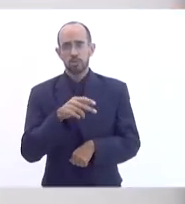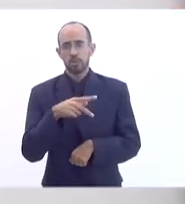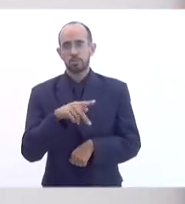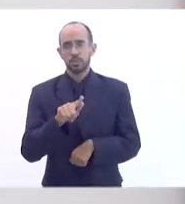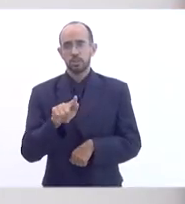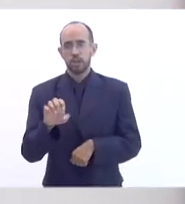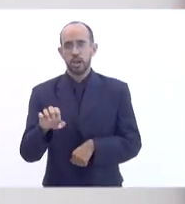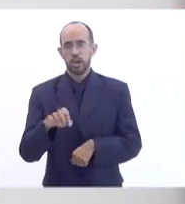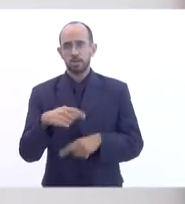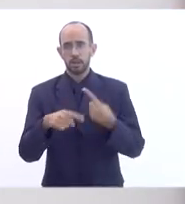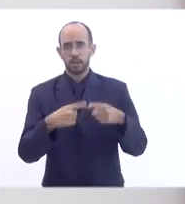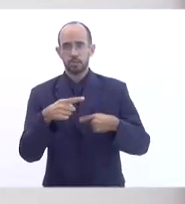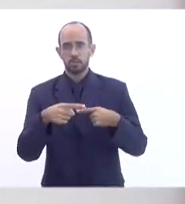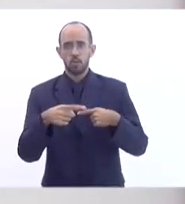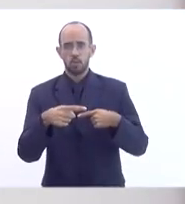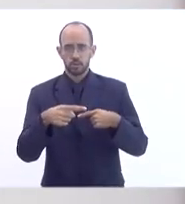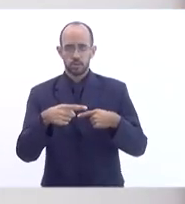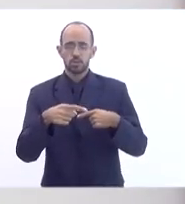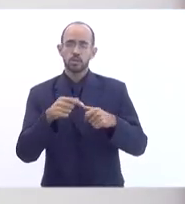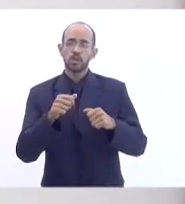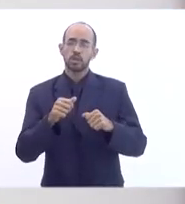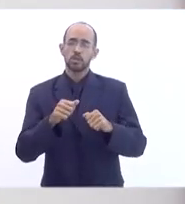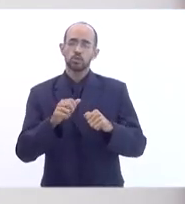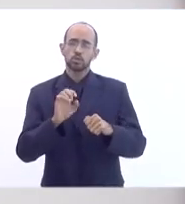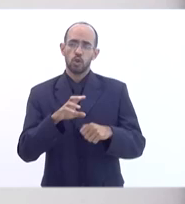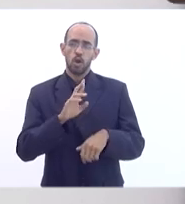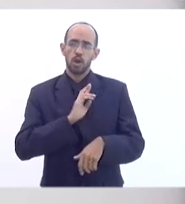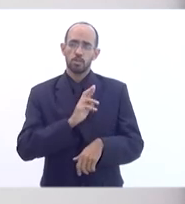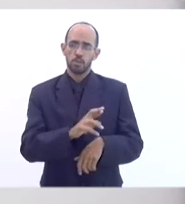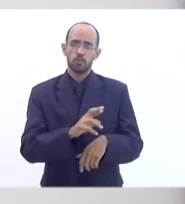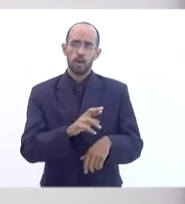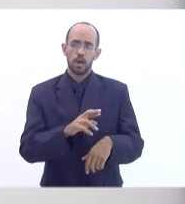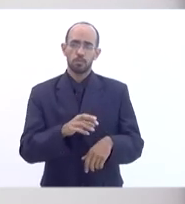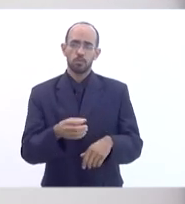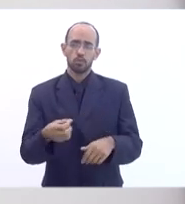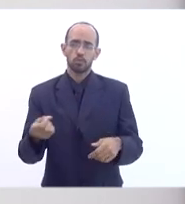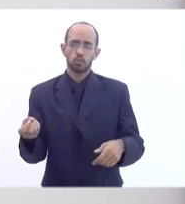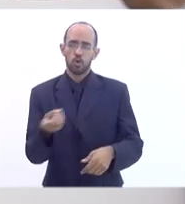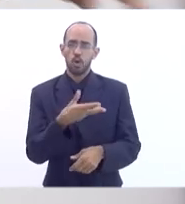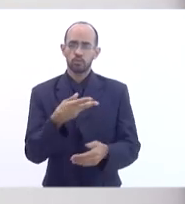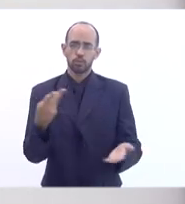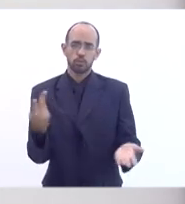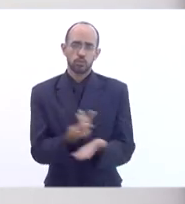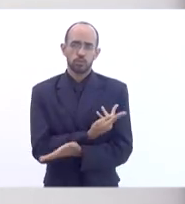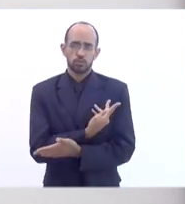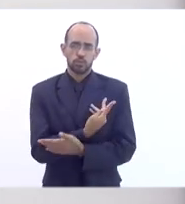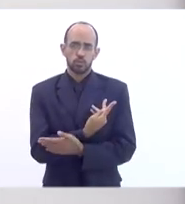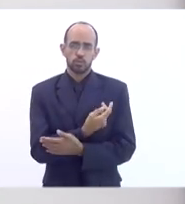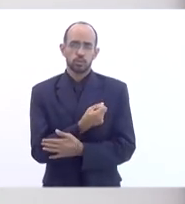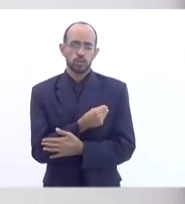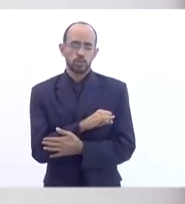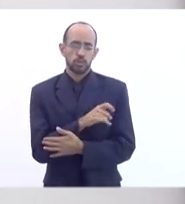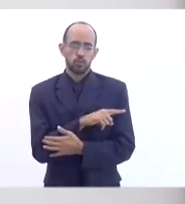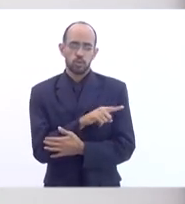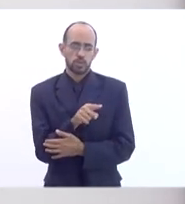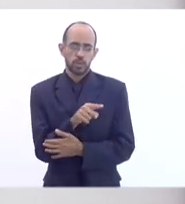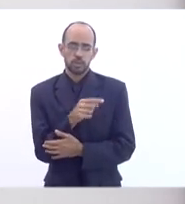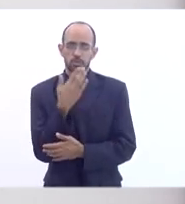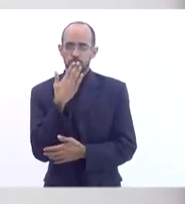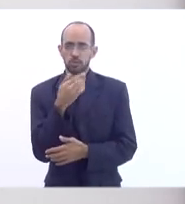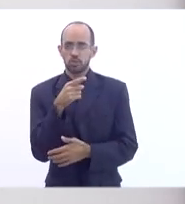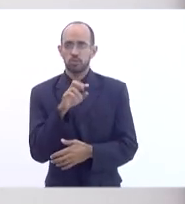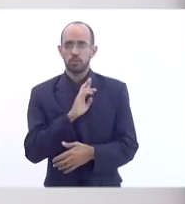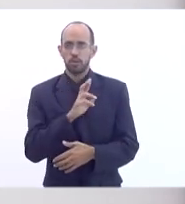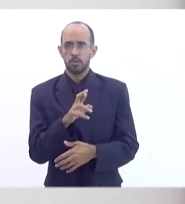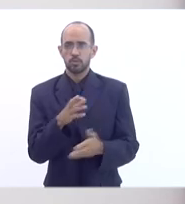para depois só reprovar por novos fatos Então se vocês pedirem uma reprovação